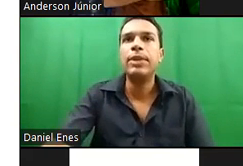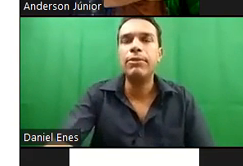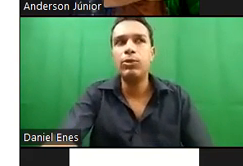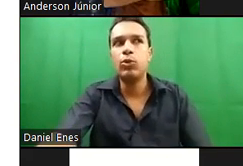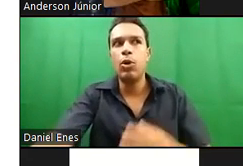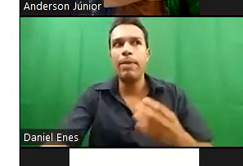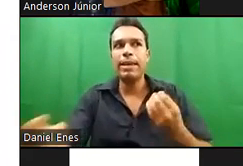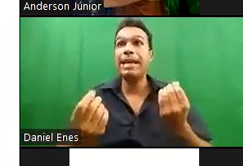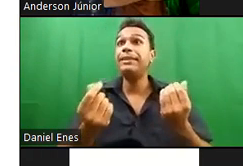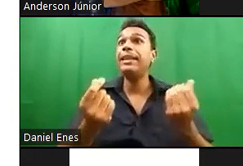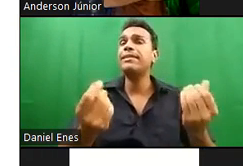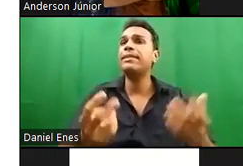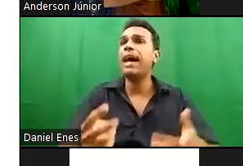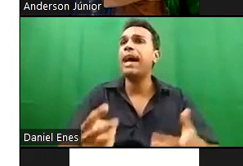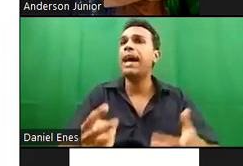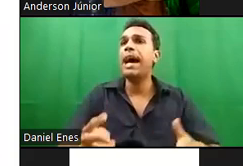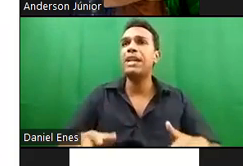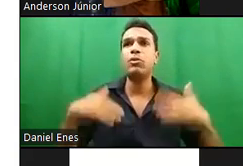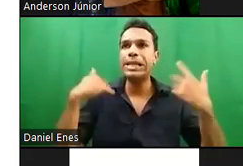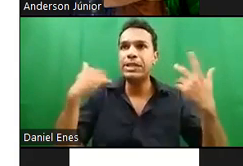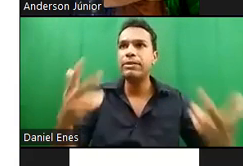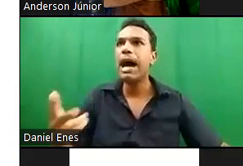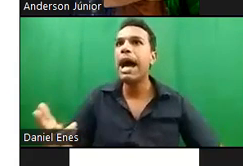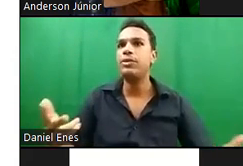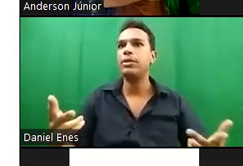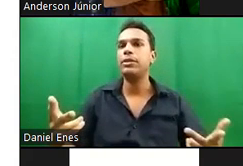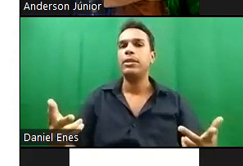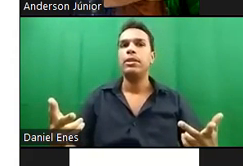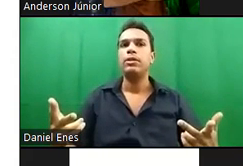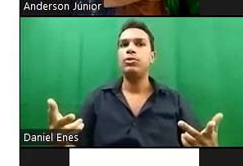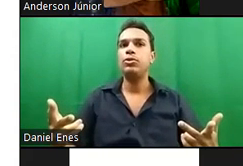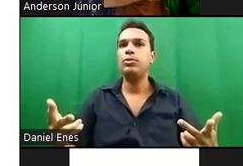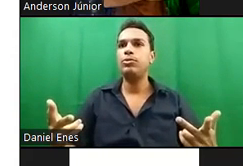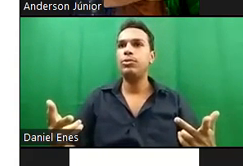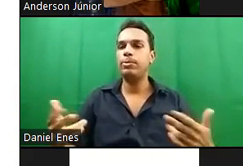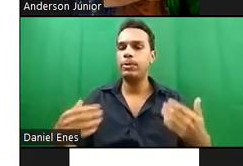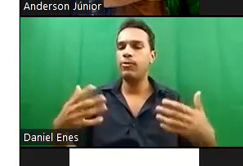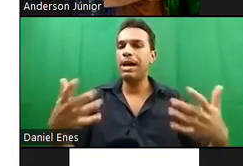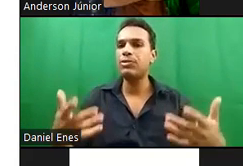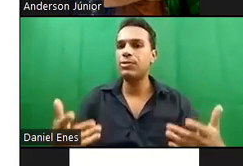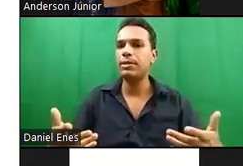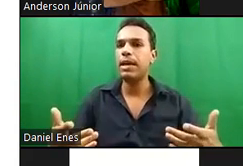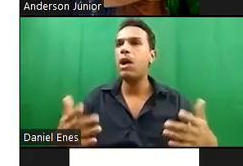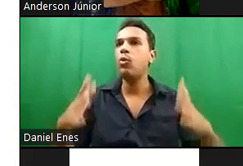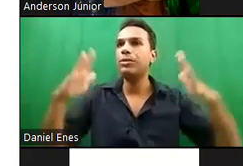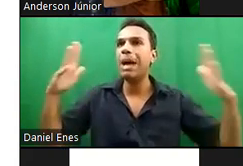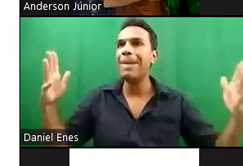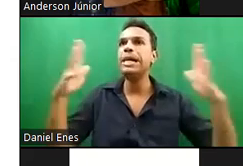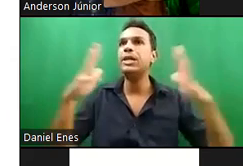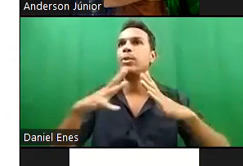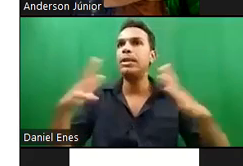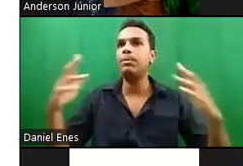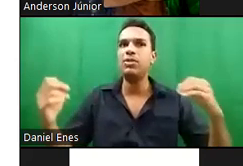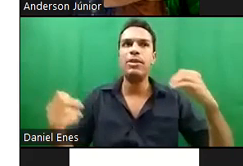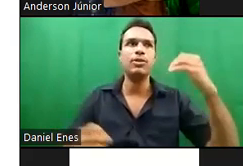Então, tá vendo como é que a intensidade, a quantidade do que eu faço o sinal, o